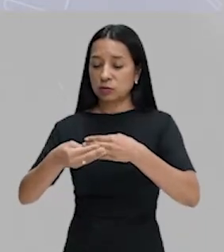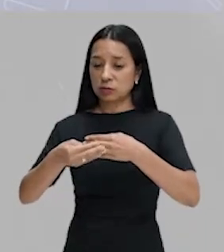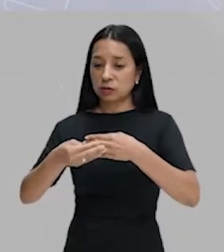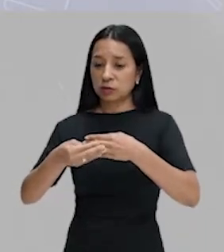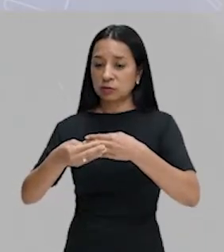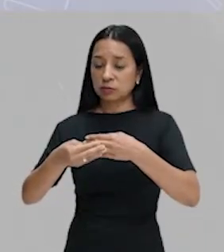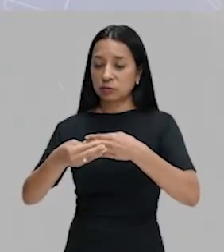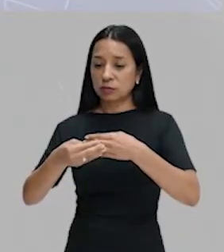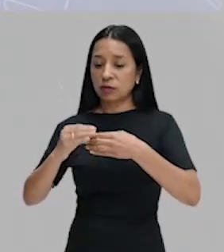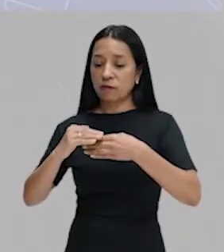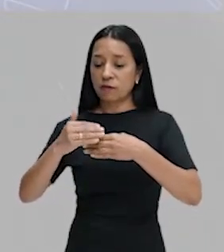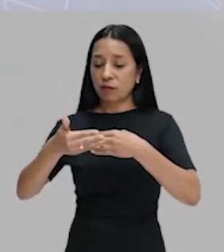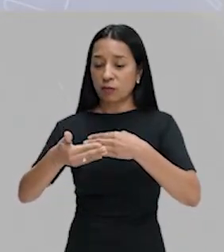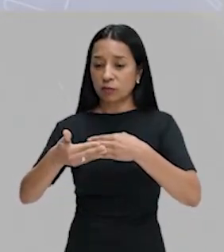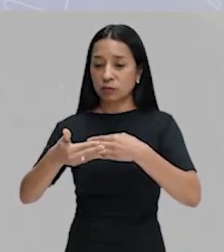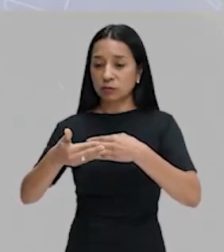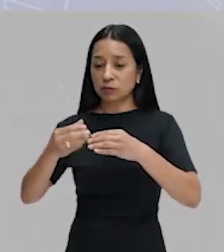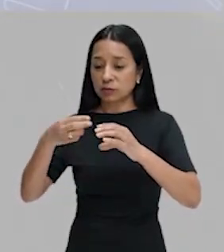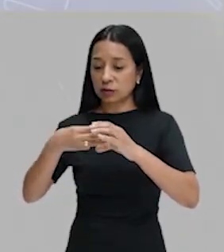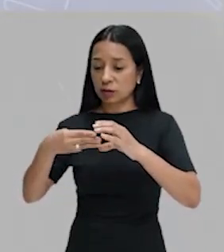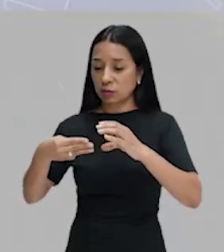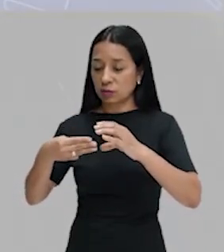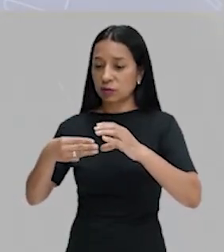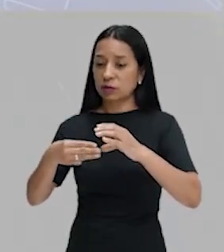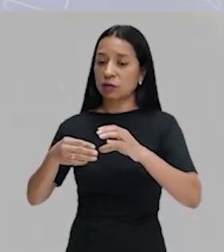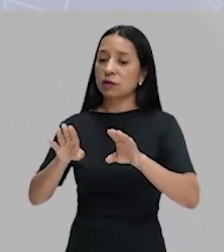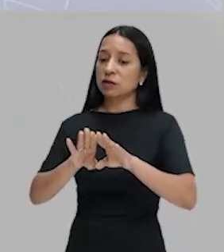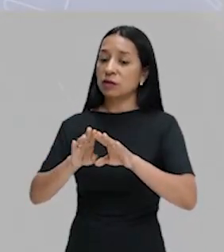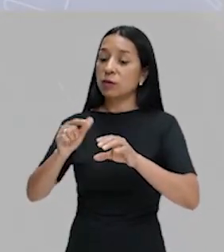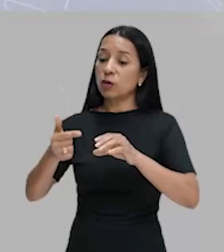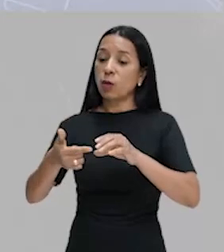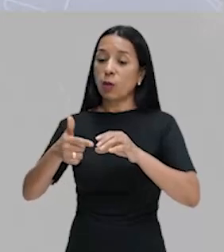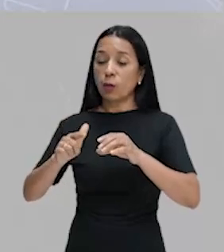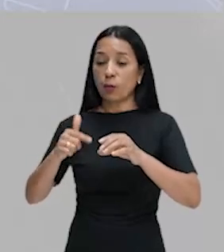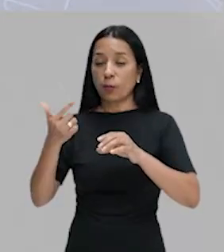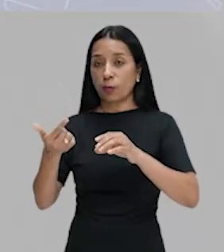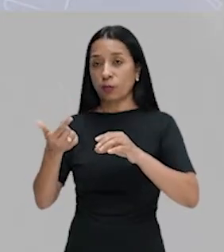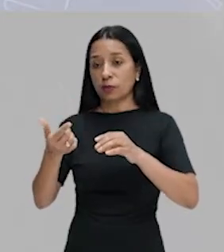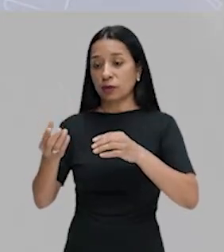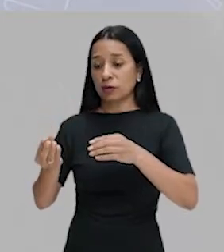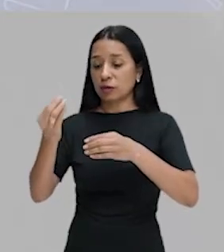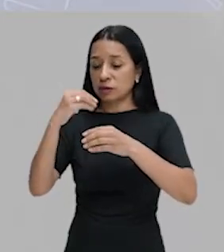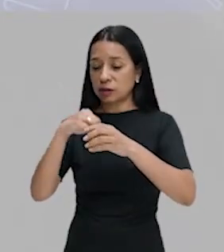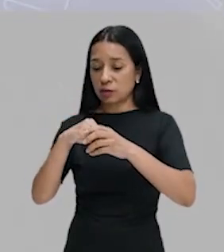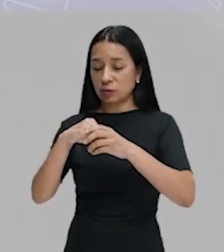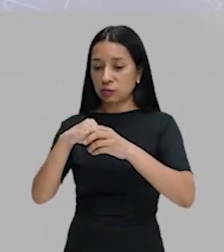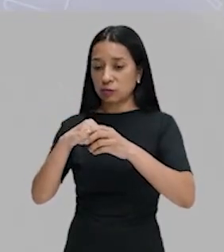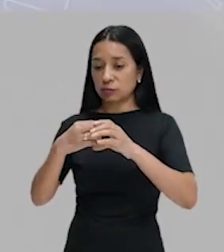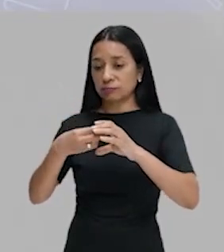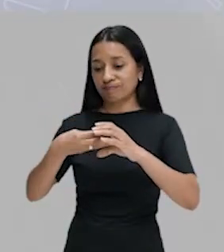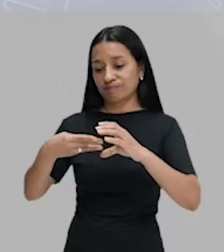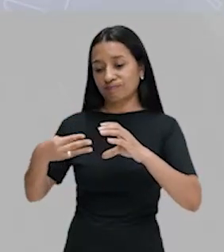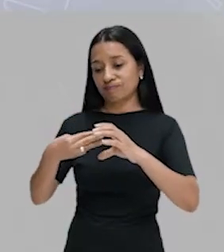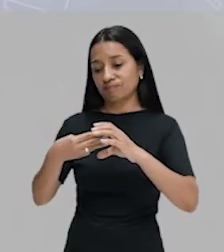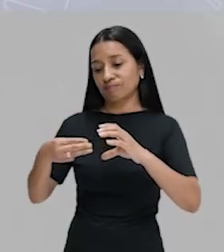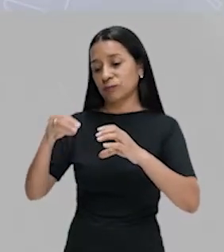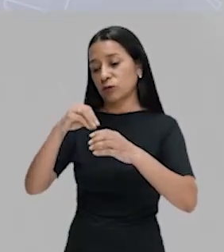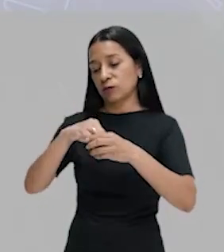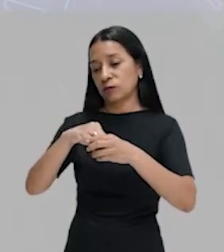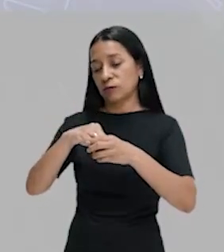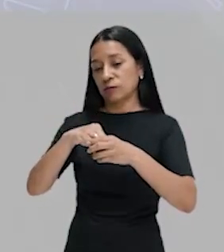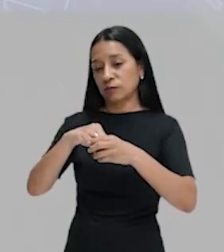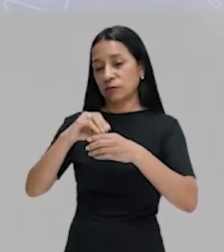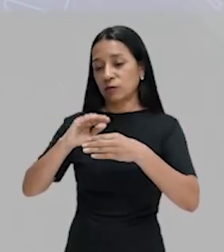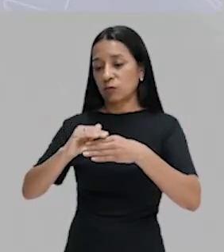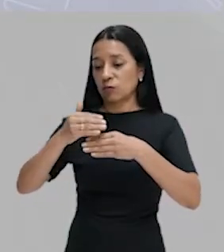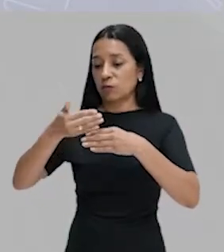seja, fora da célula, e uma outra parte da digestão vai ser dentro da célula, ou seja, uma parte